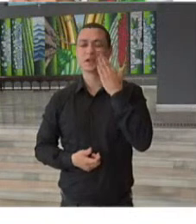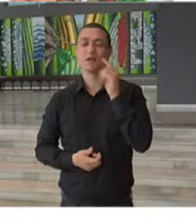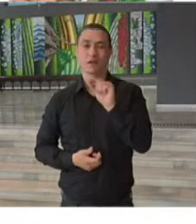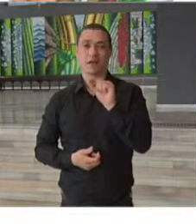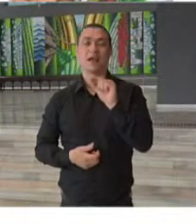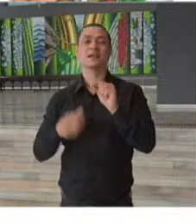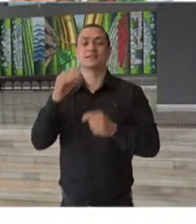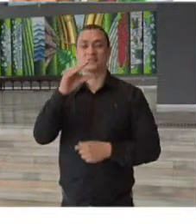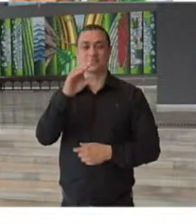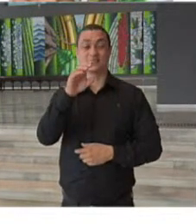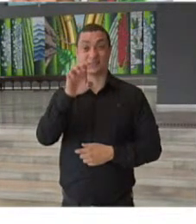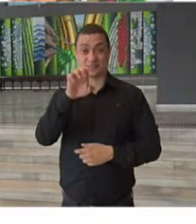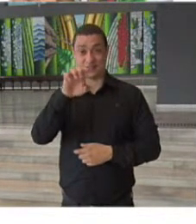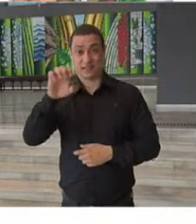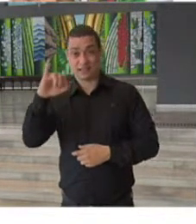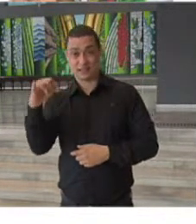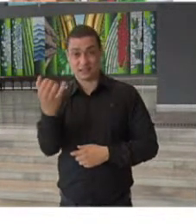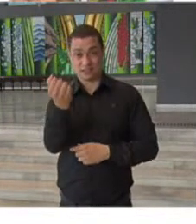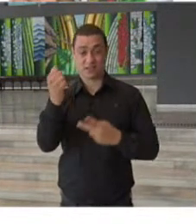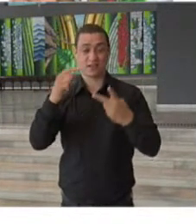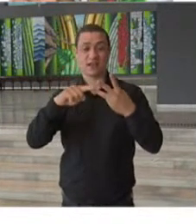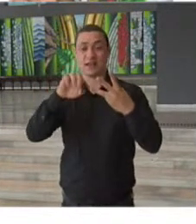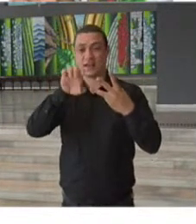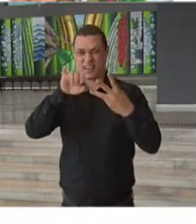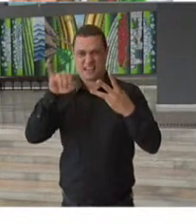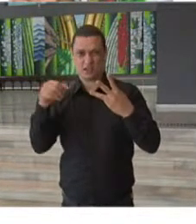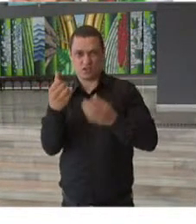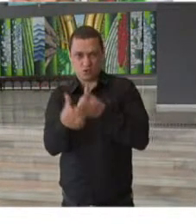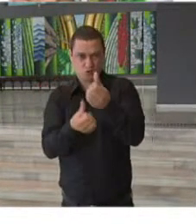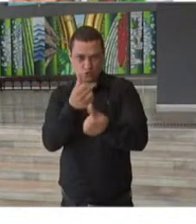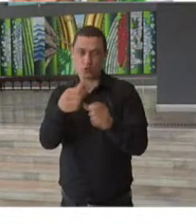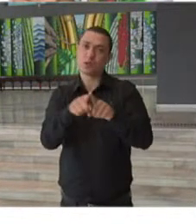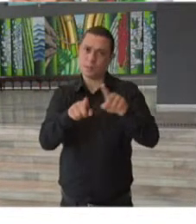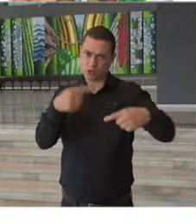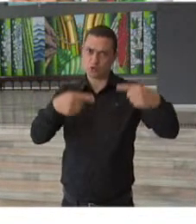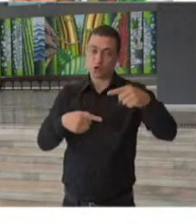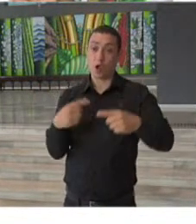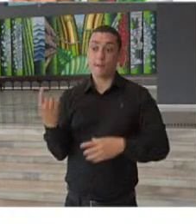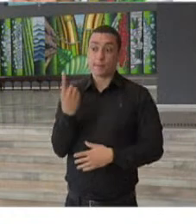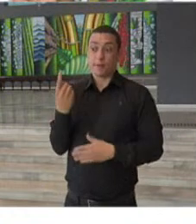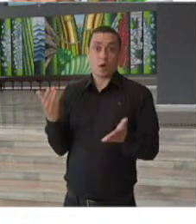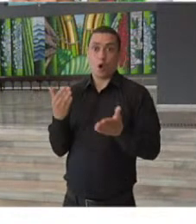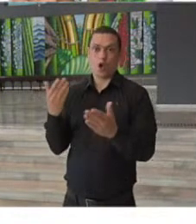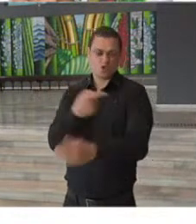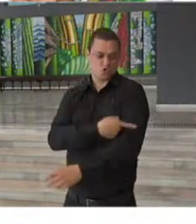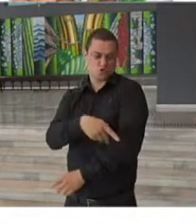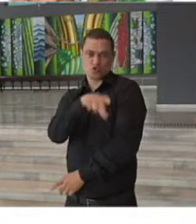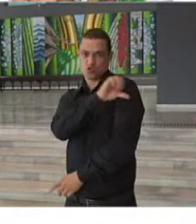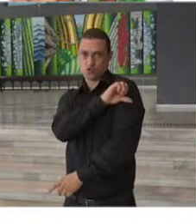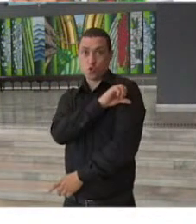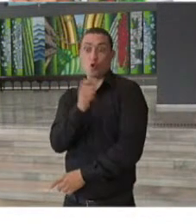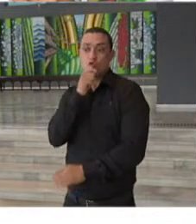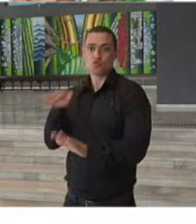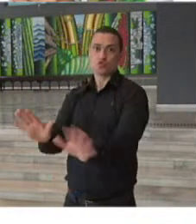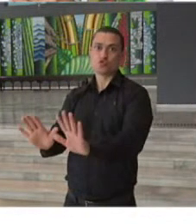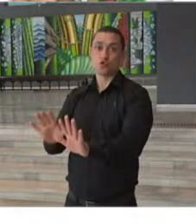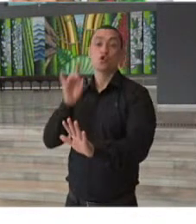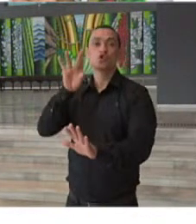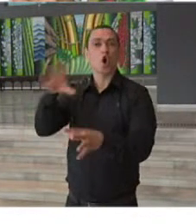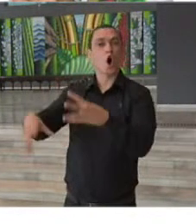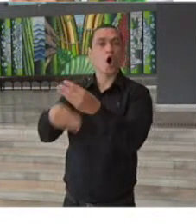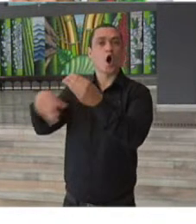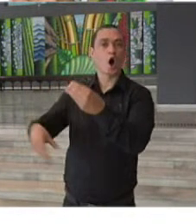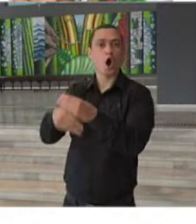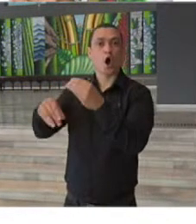o SEJA e a EJA foi uma discussão. As demais etapas, nesse primeiro momento, não retornam às aulas, mas sim atividades